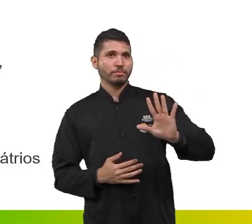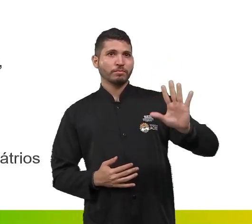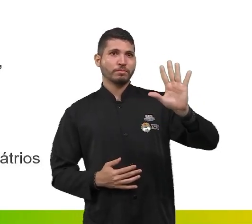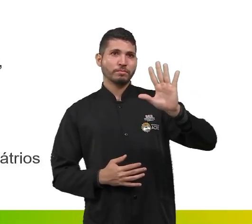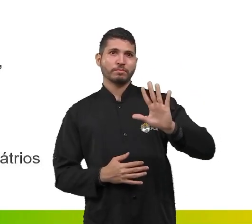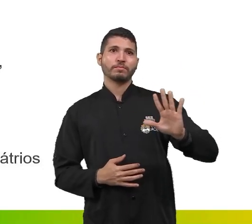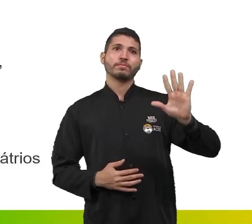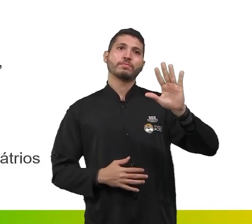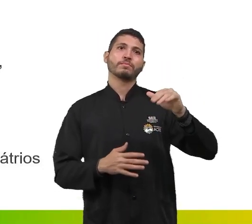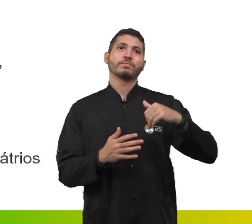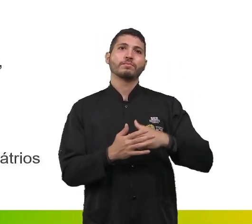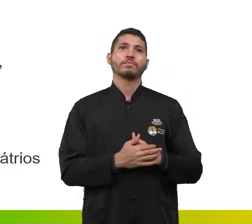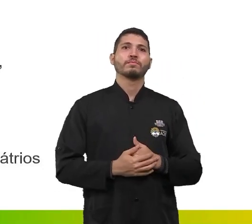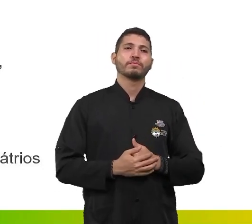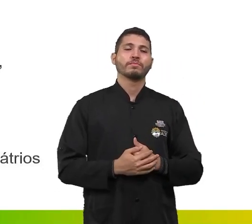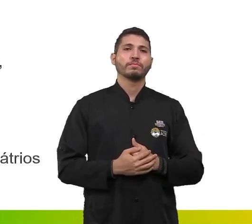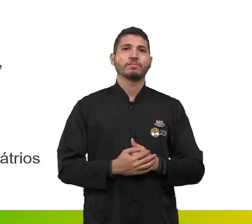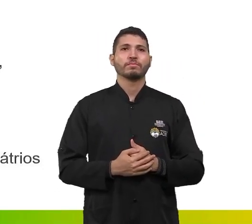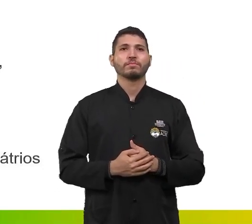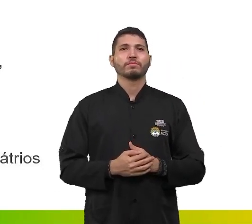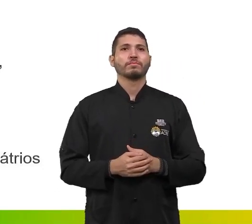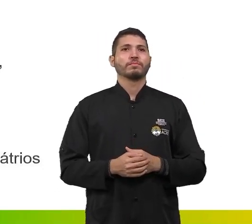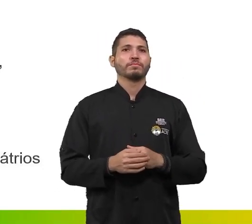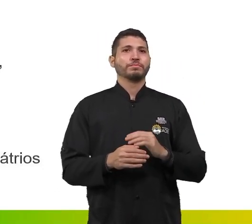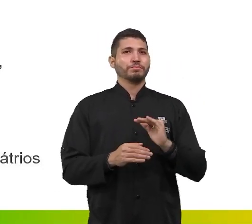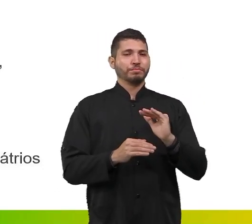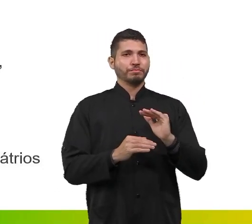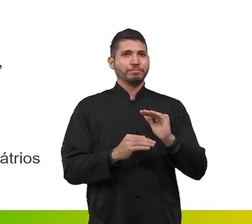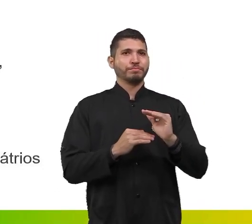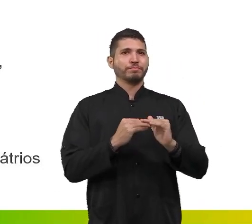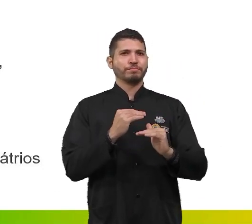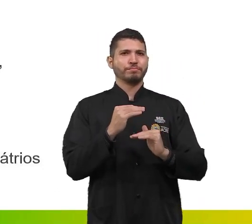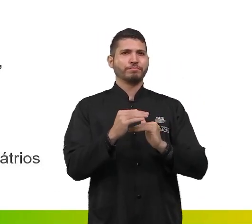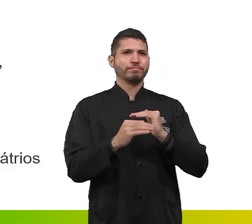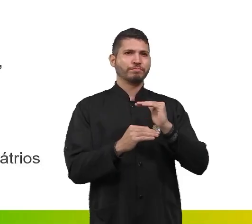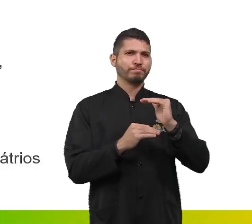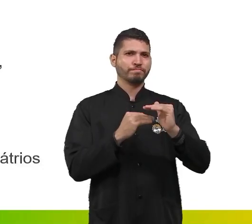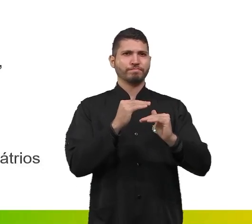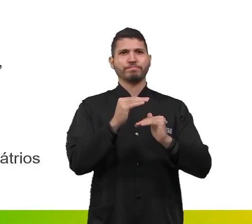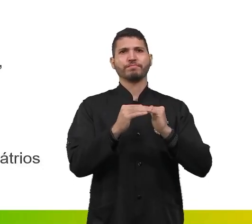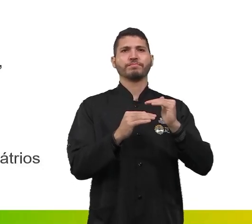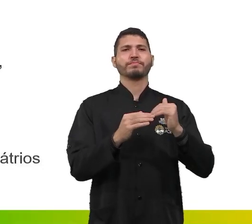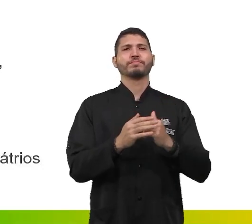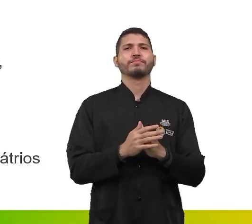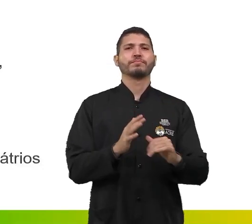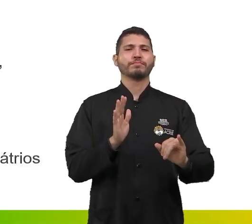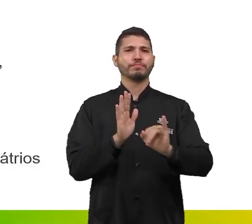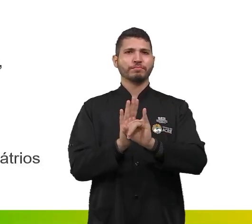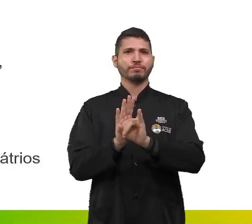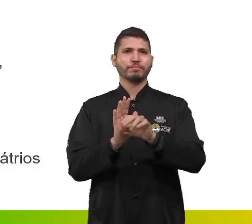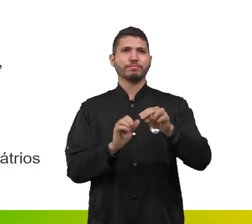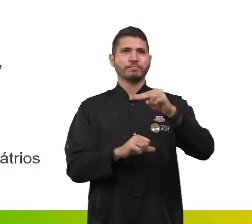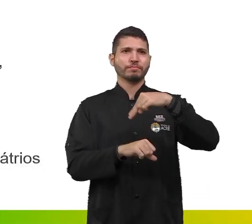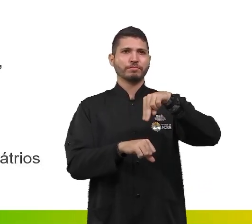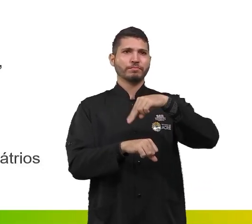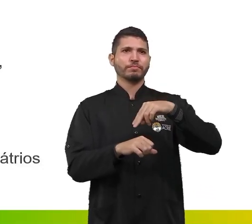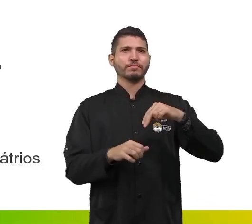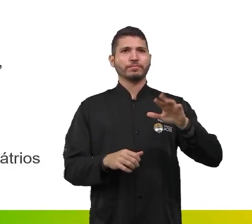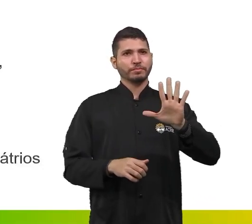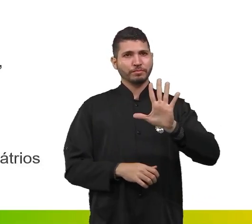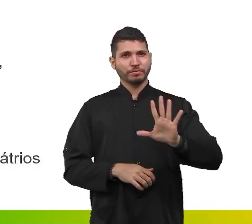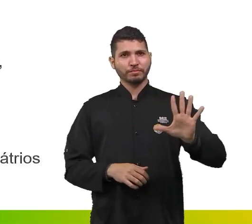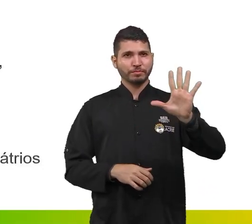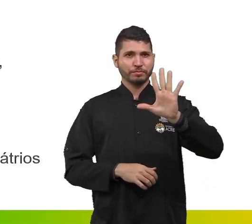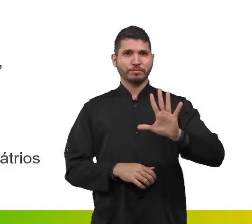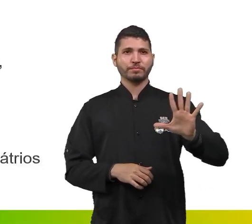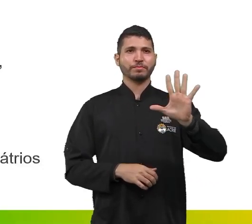a construção da identidade de nação. Acompanha comigo. O nacionalismo, então, emerge, vem à tona,